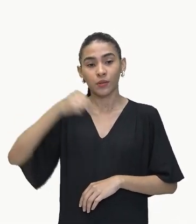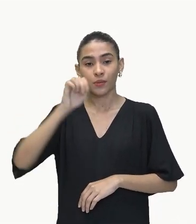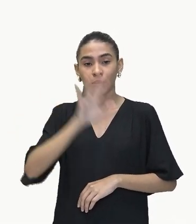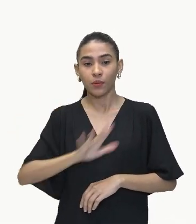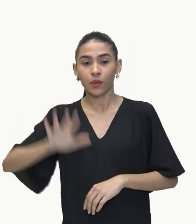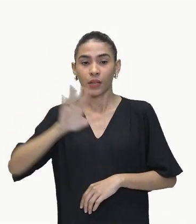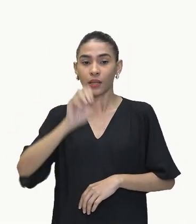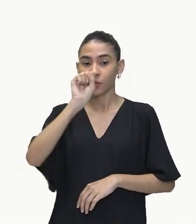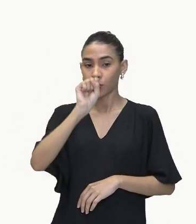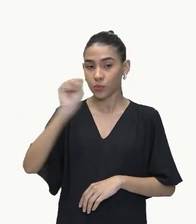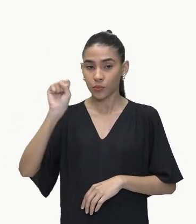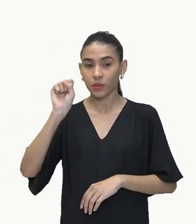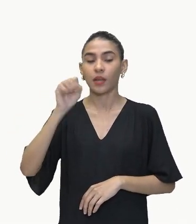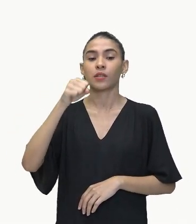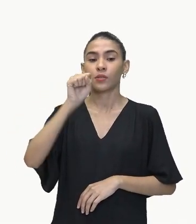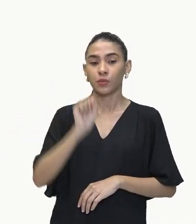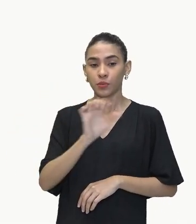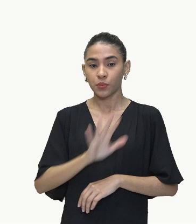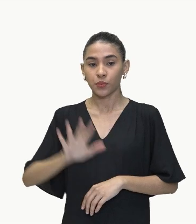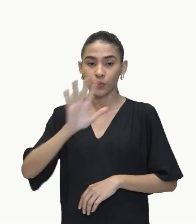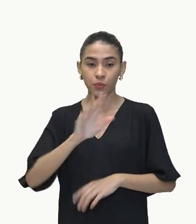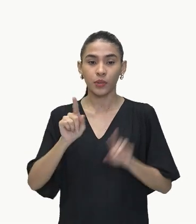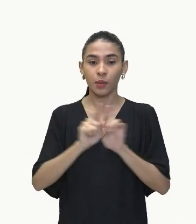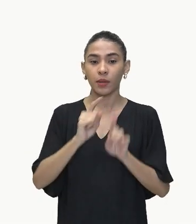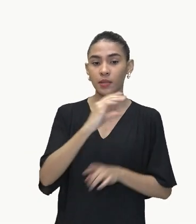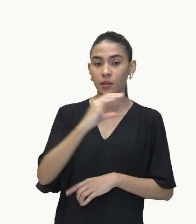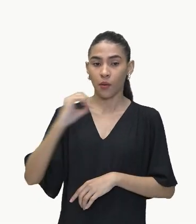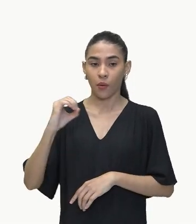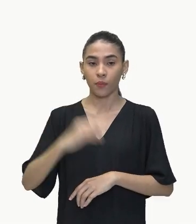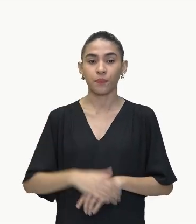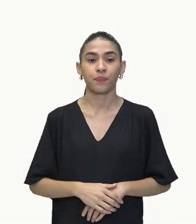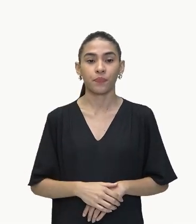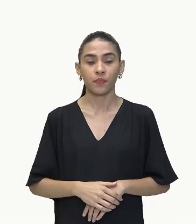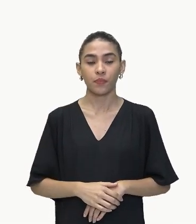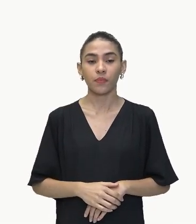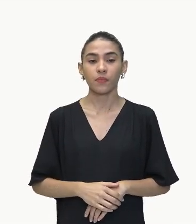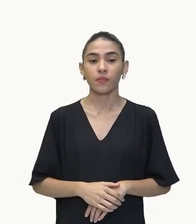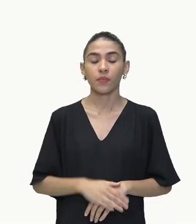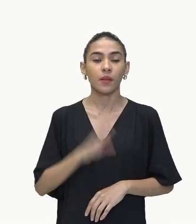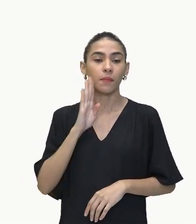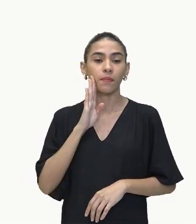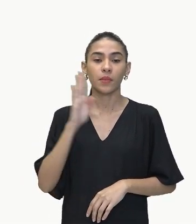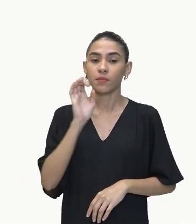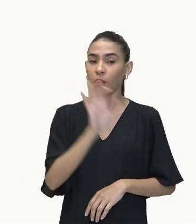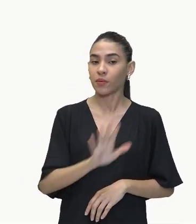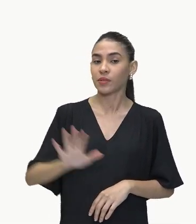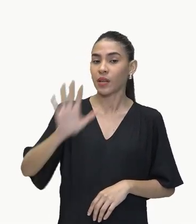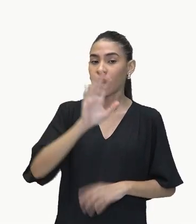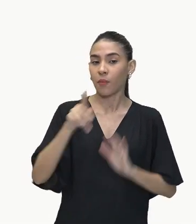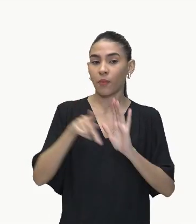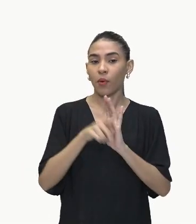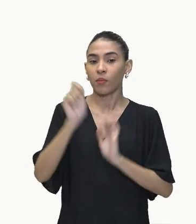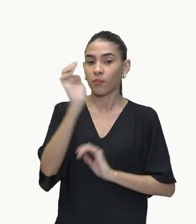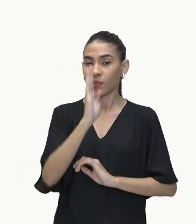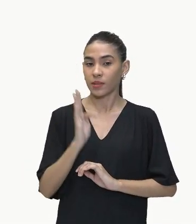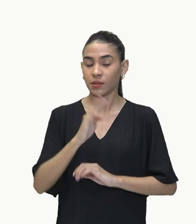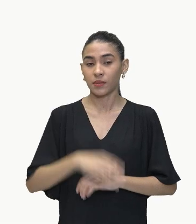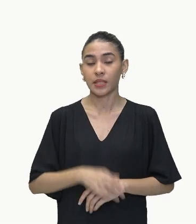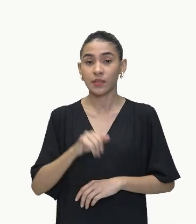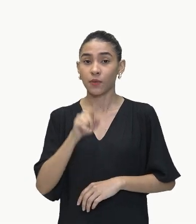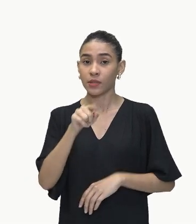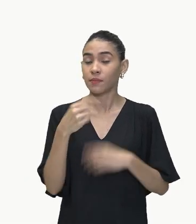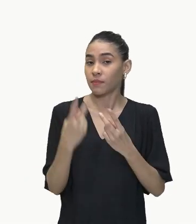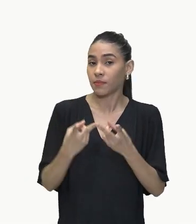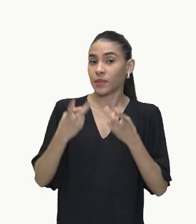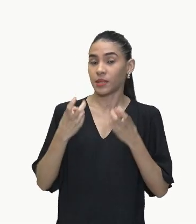Sudeste, Sul, Centro-Oeste, aqui um aspecto geral do Brasil. E aí, se você